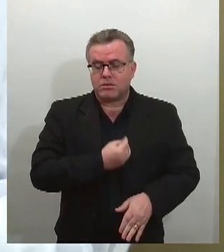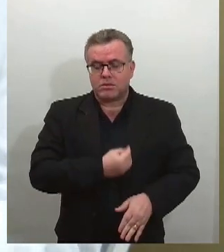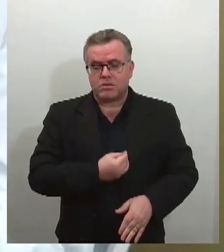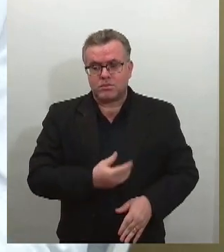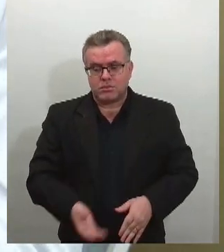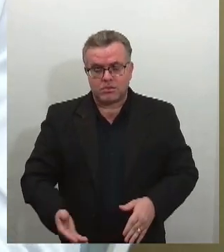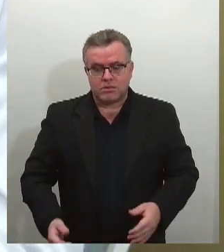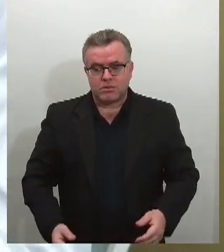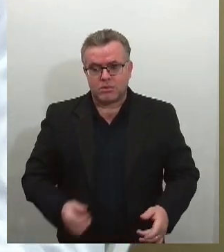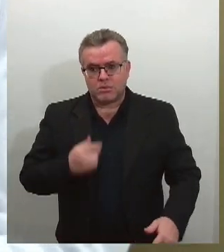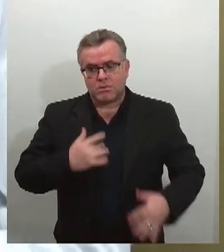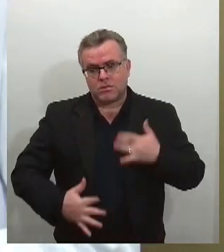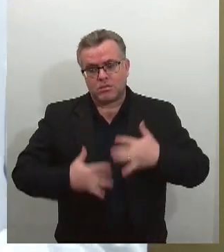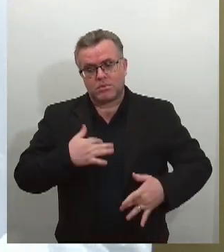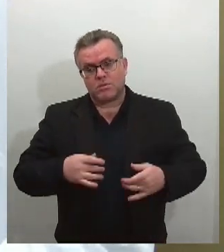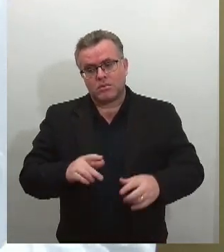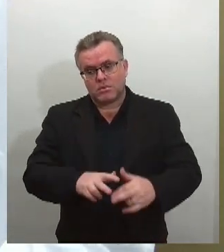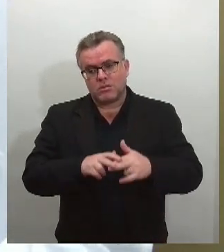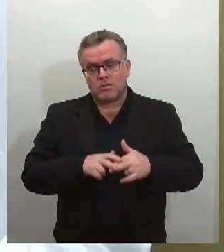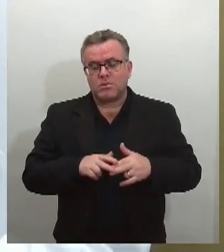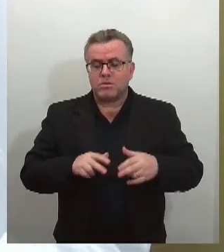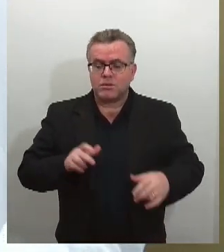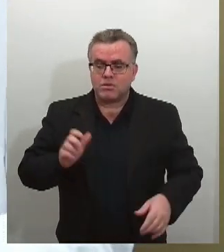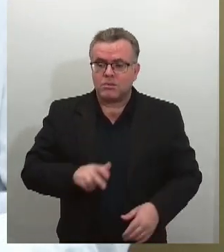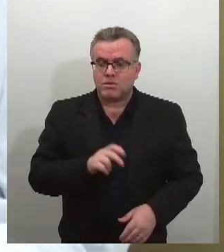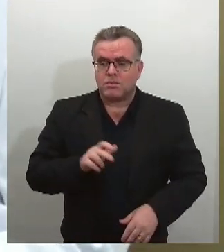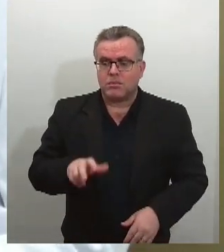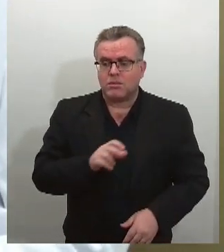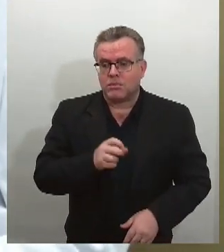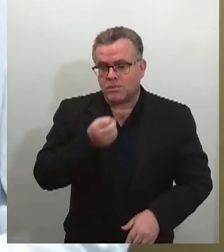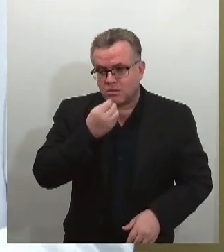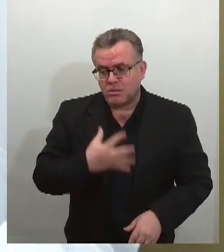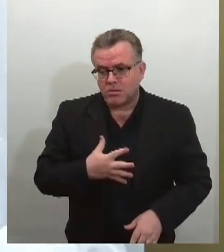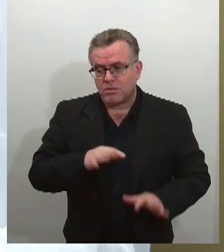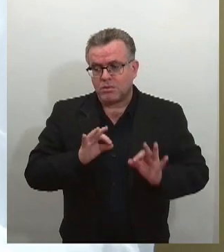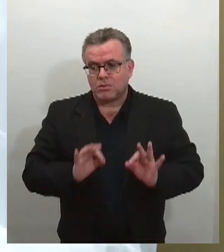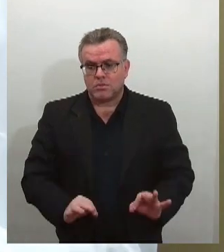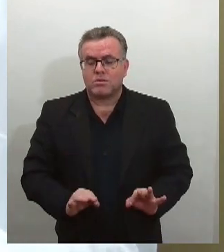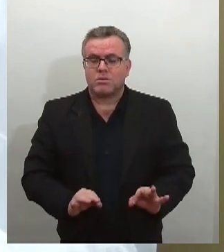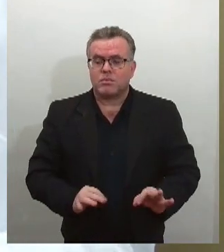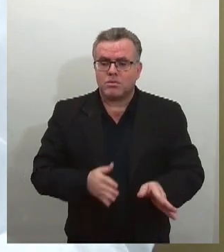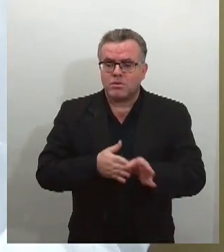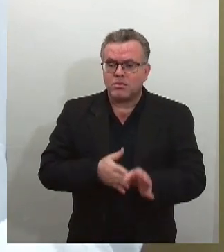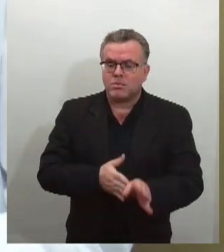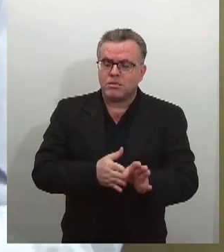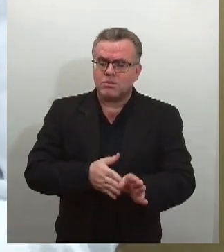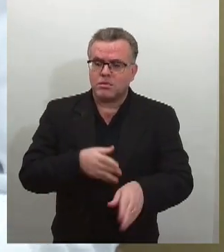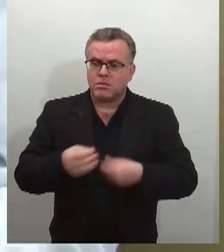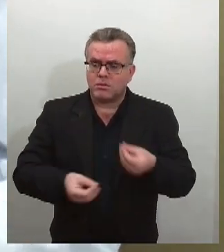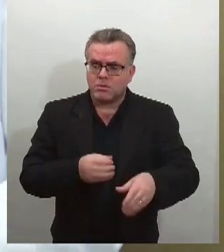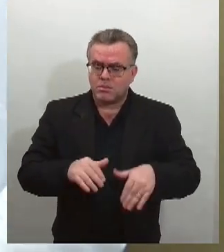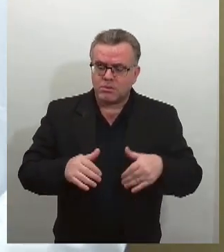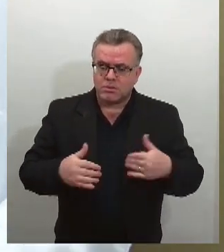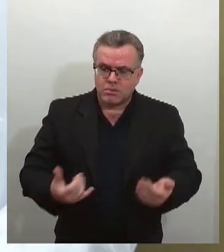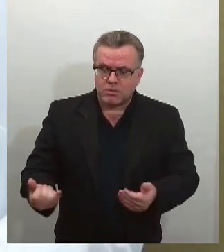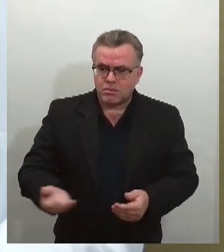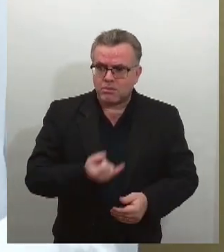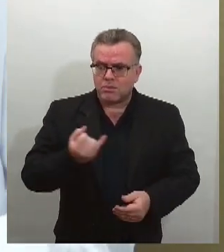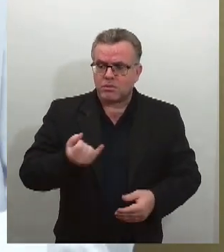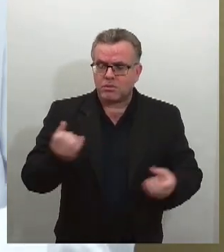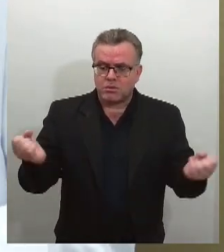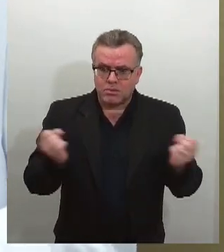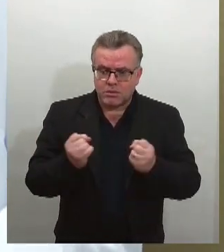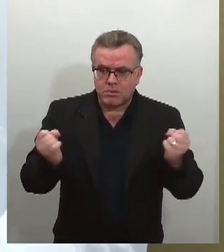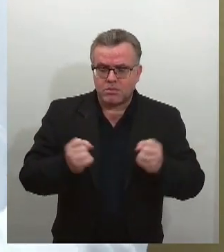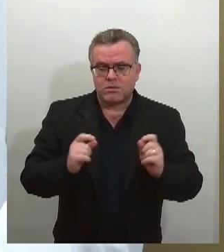Por isso que fazer uma caminhada, você ativa a sua circulação, é muito importante. Você fazer uma hidroginástica, uma corrida, uma